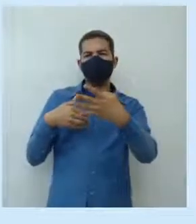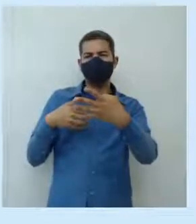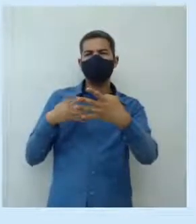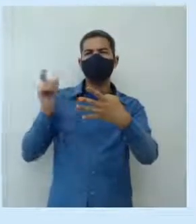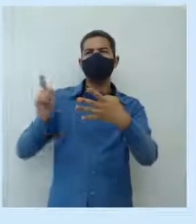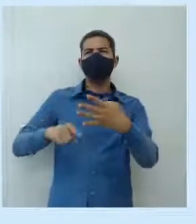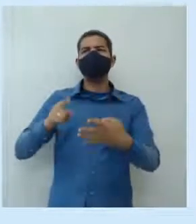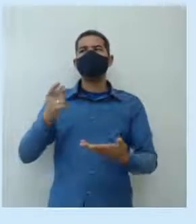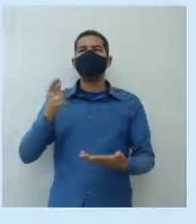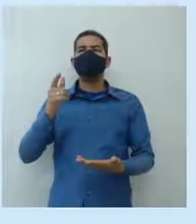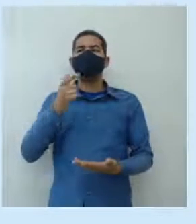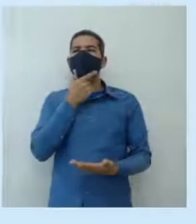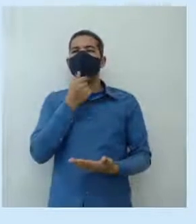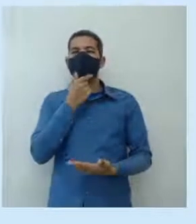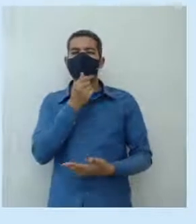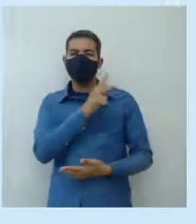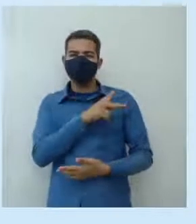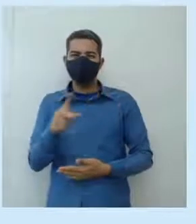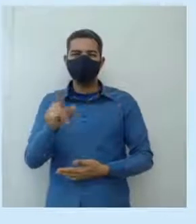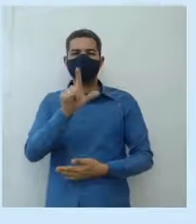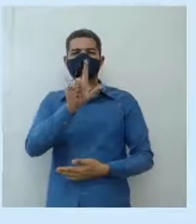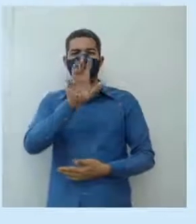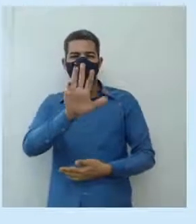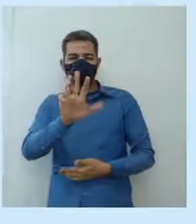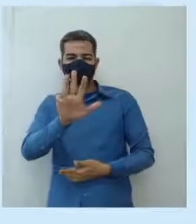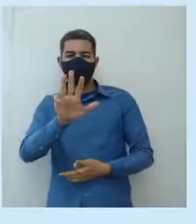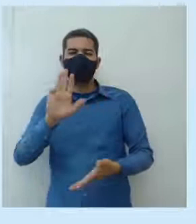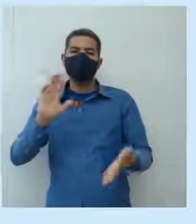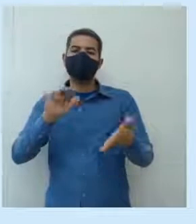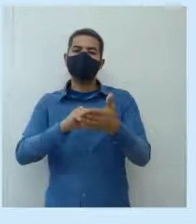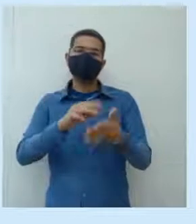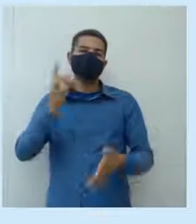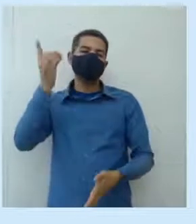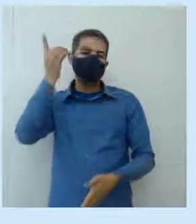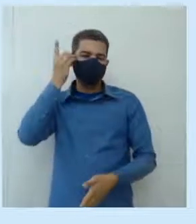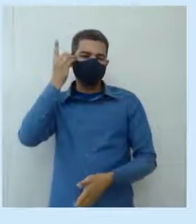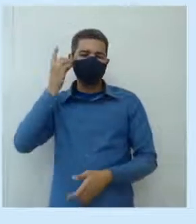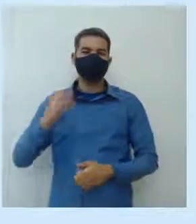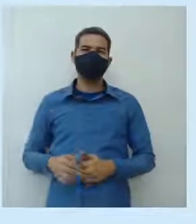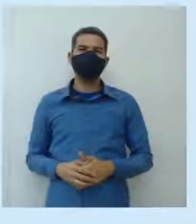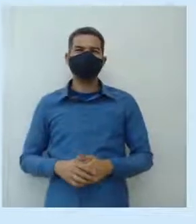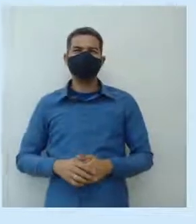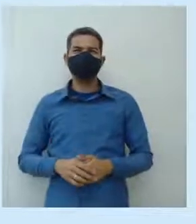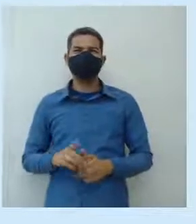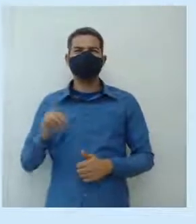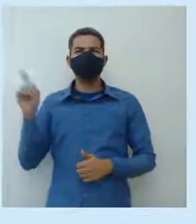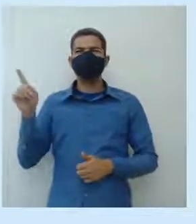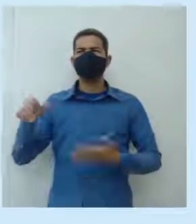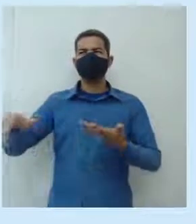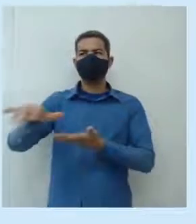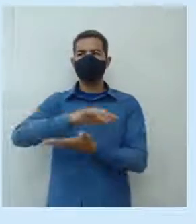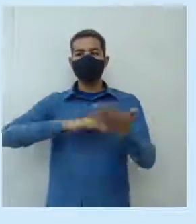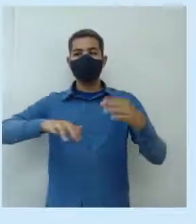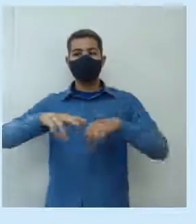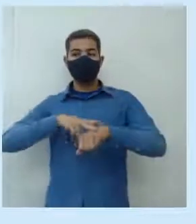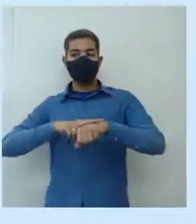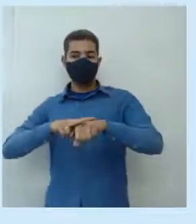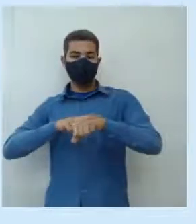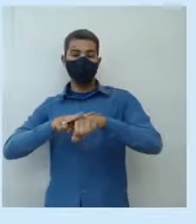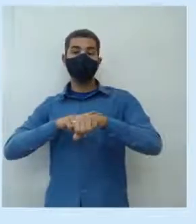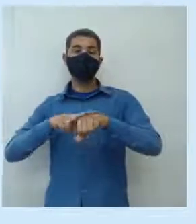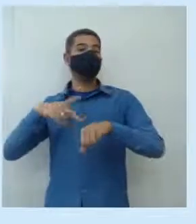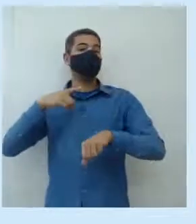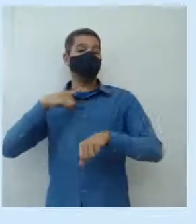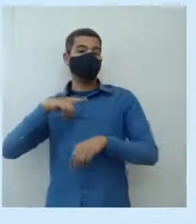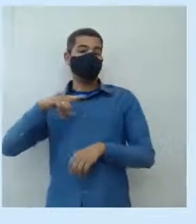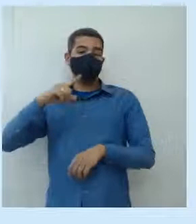Dilma dentro do nosso país. E daí eu trago uma questão relacionada à Revolução Verde, tá? Essa Revolução Verde, quando ela está dentro do